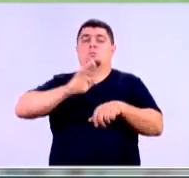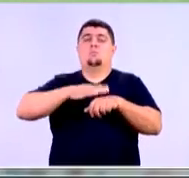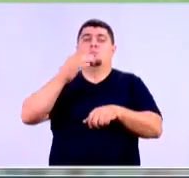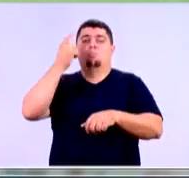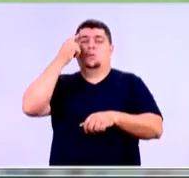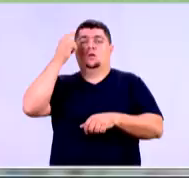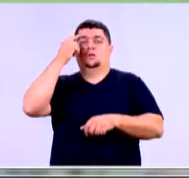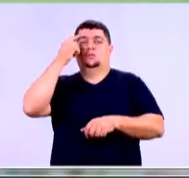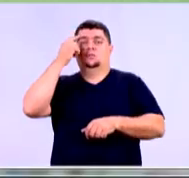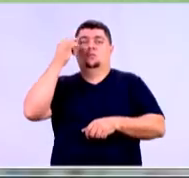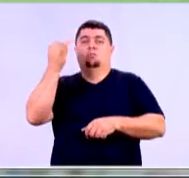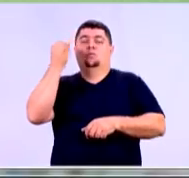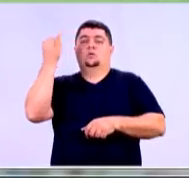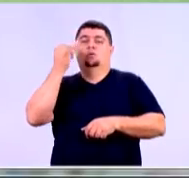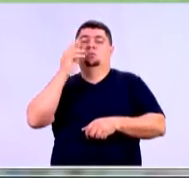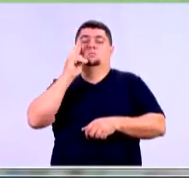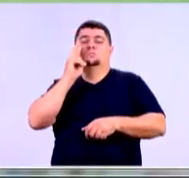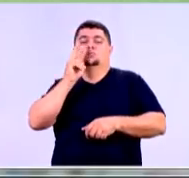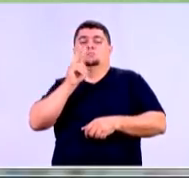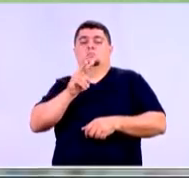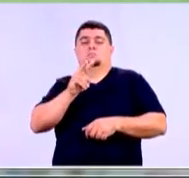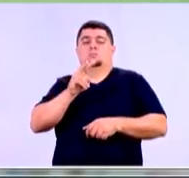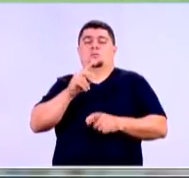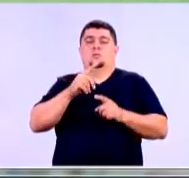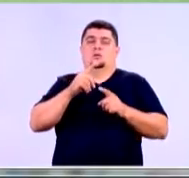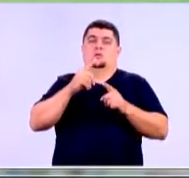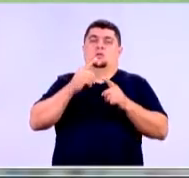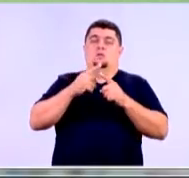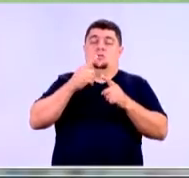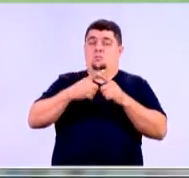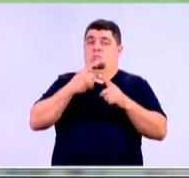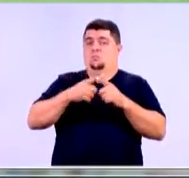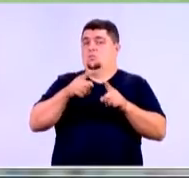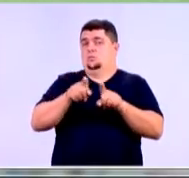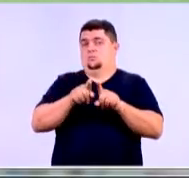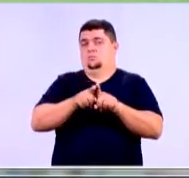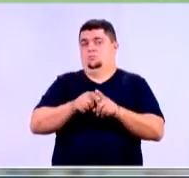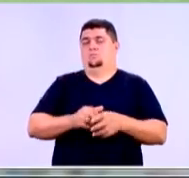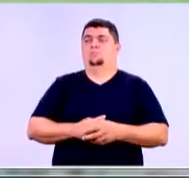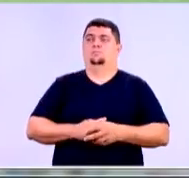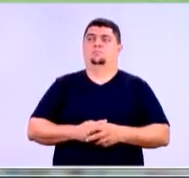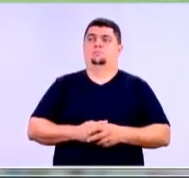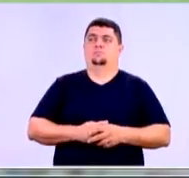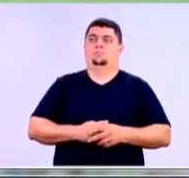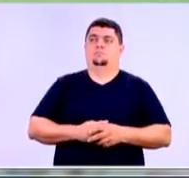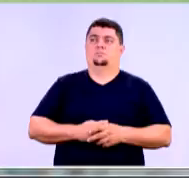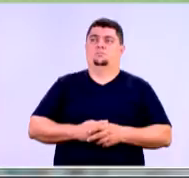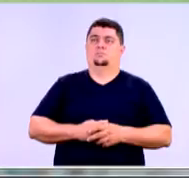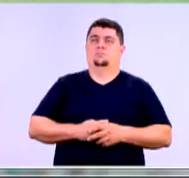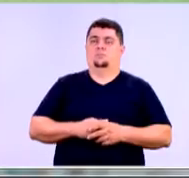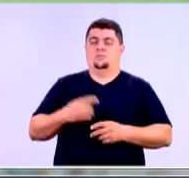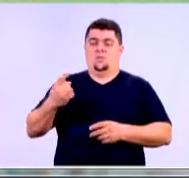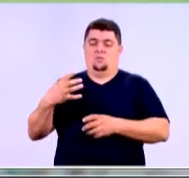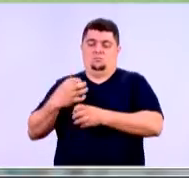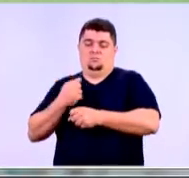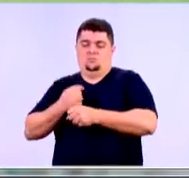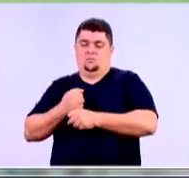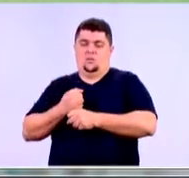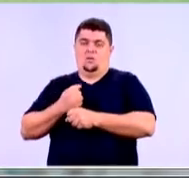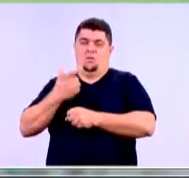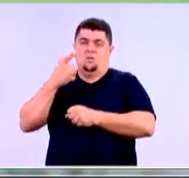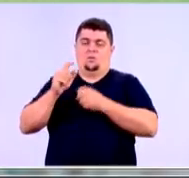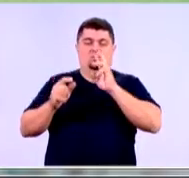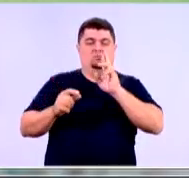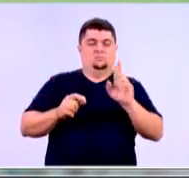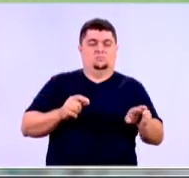importante para analisar o endividamento e por quê? Então, tem duas perguntas aí, né? Uma proposta de calcule e a outra de responda. Responda